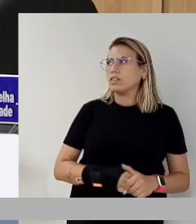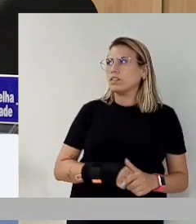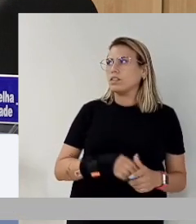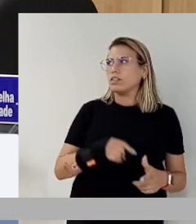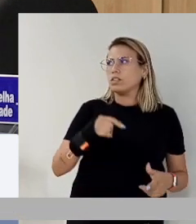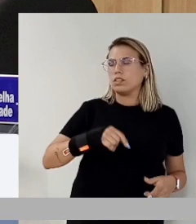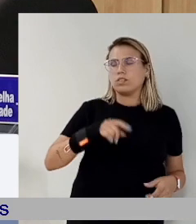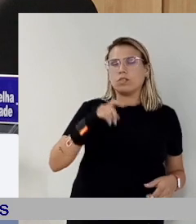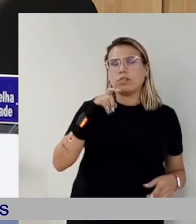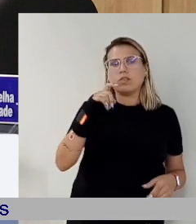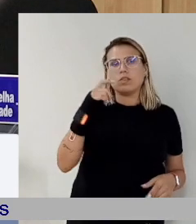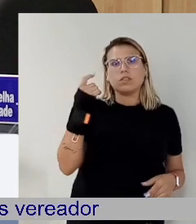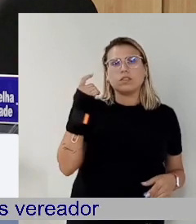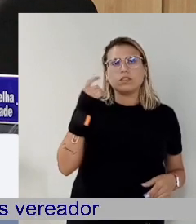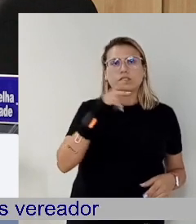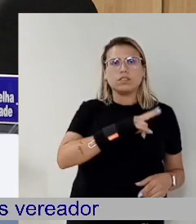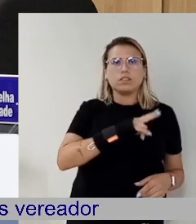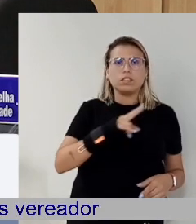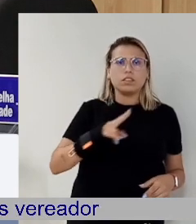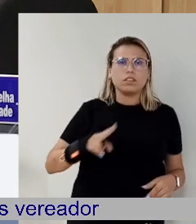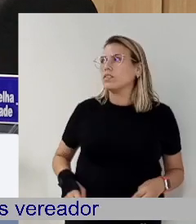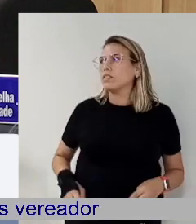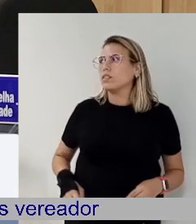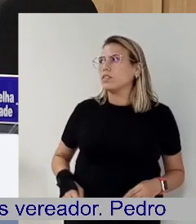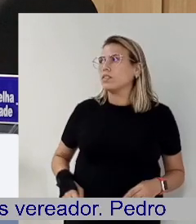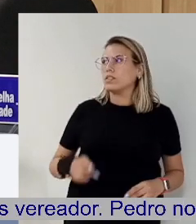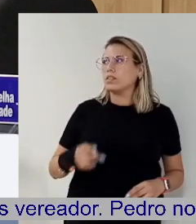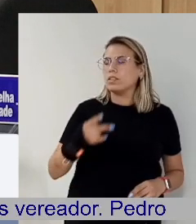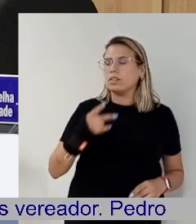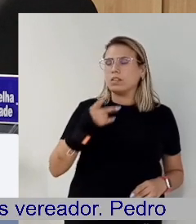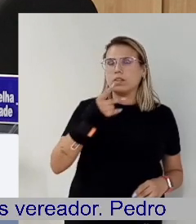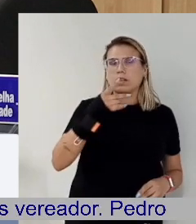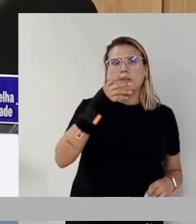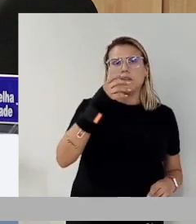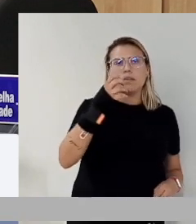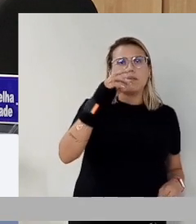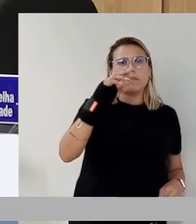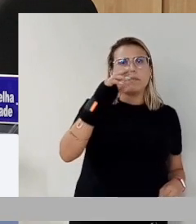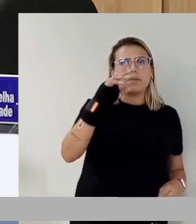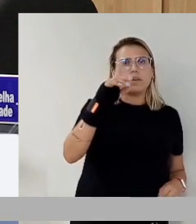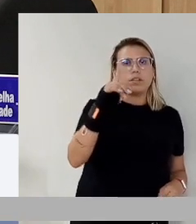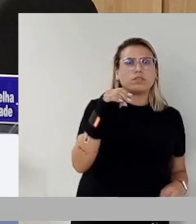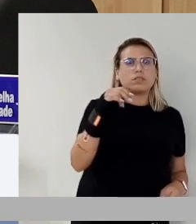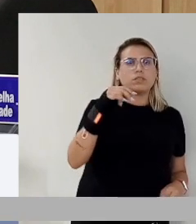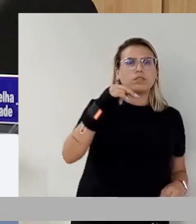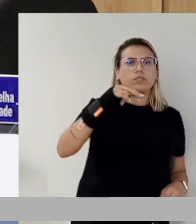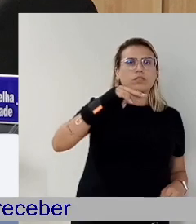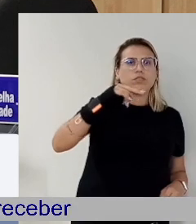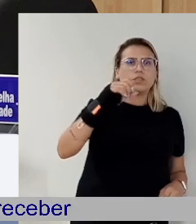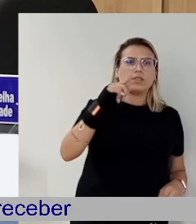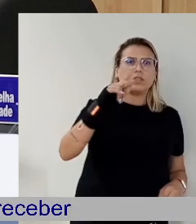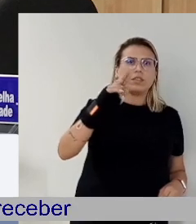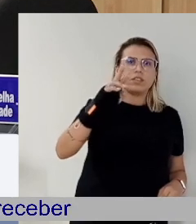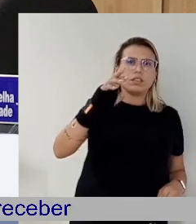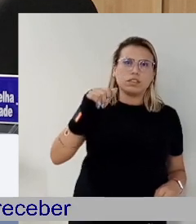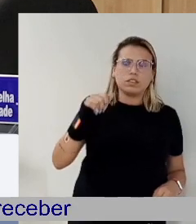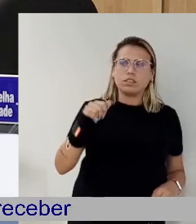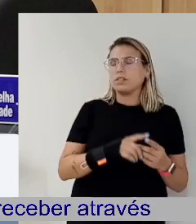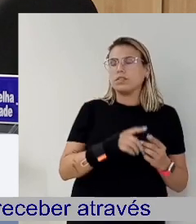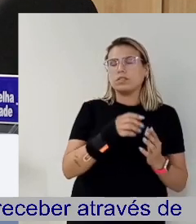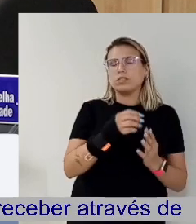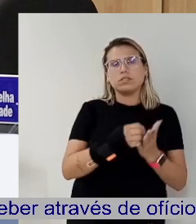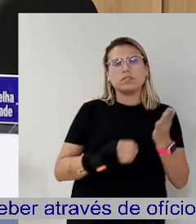ex-vereador eh Pedro Nogueira T Nogueira para ele receber através de